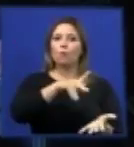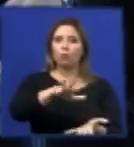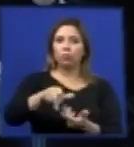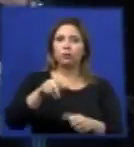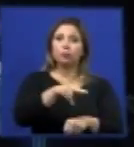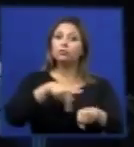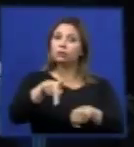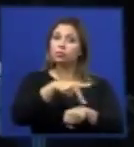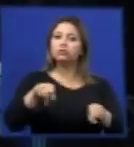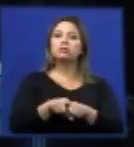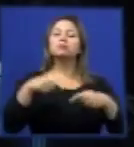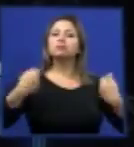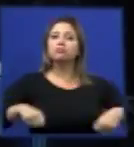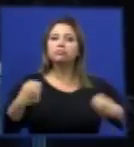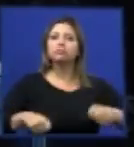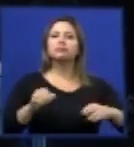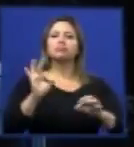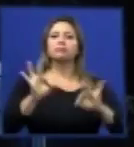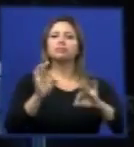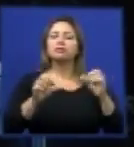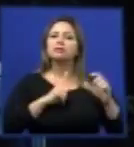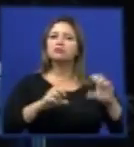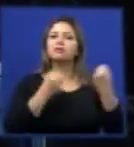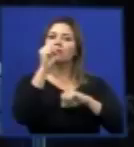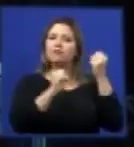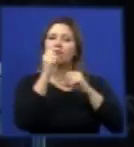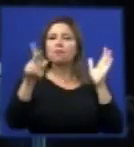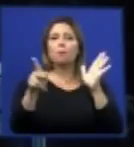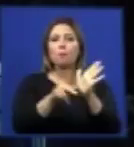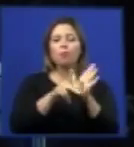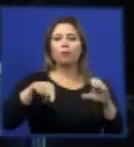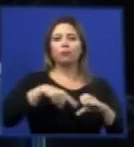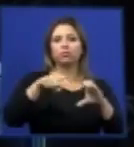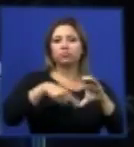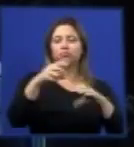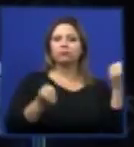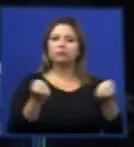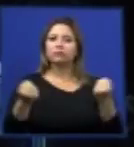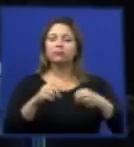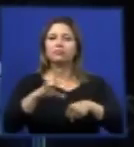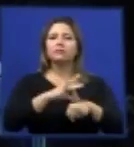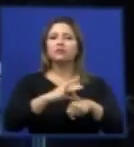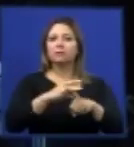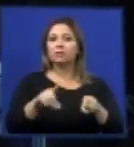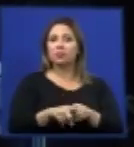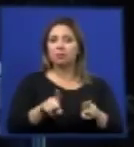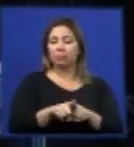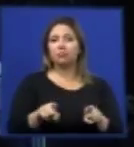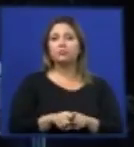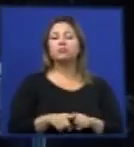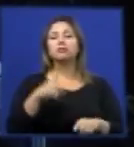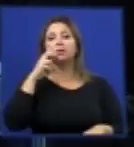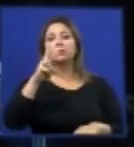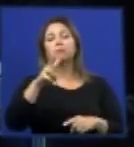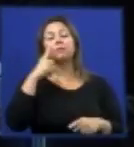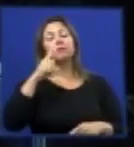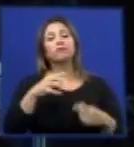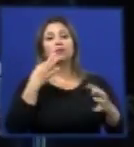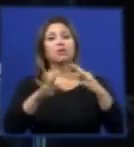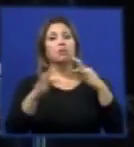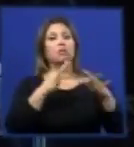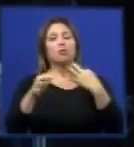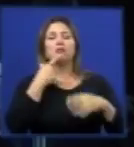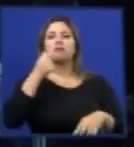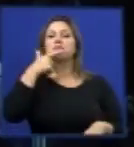é o Brasil há uma tentativa não só nesse caso de impor a exportação de produtos de segunda mão com nível tecnológico mais